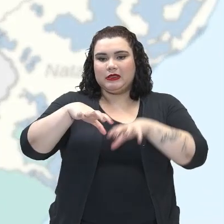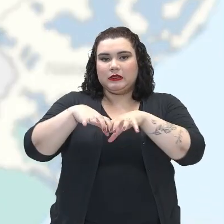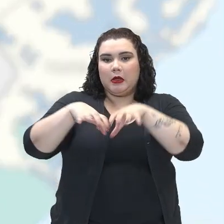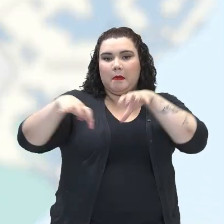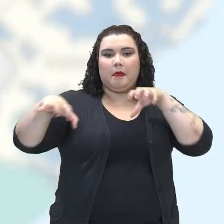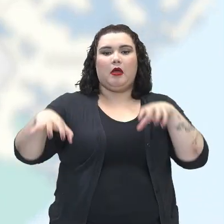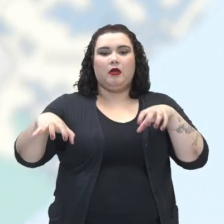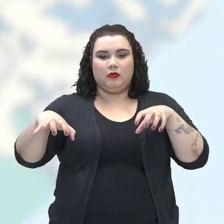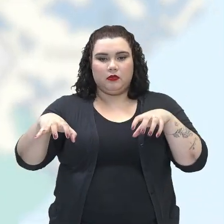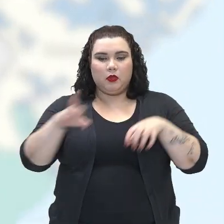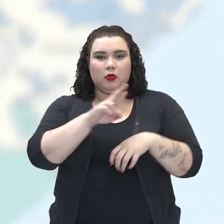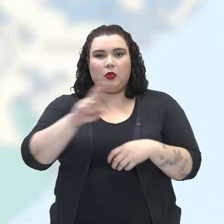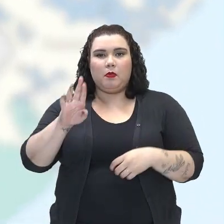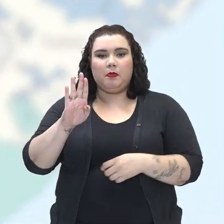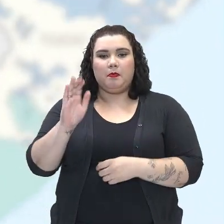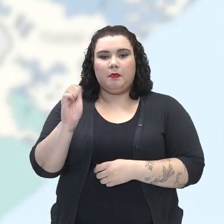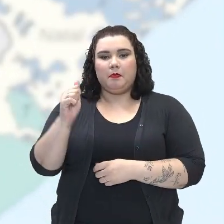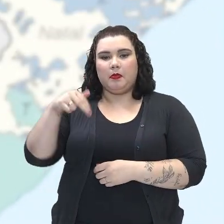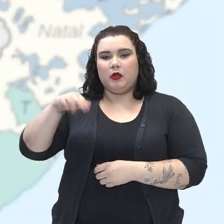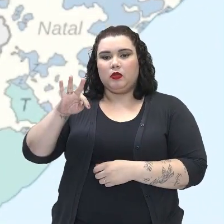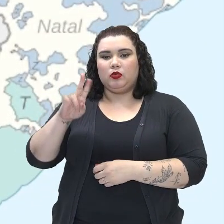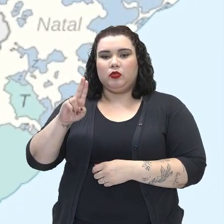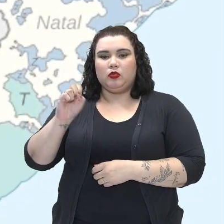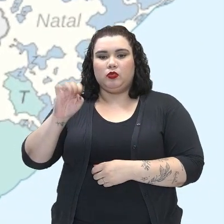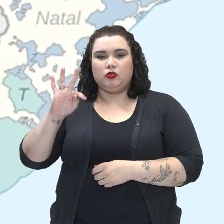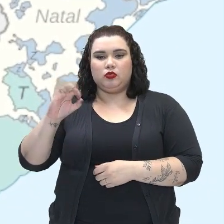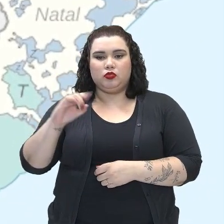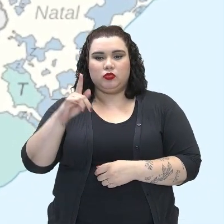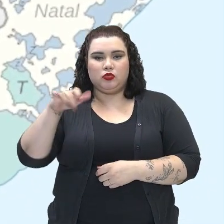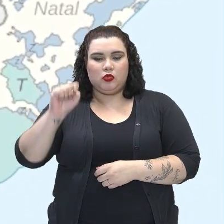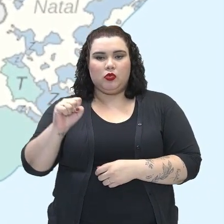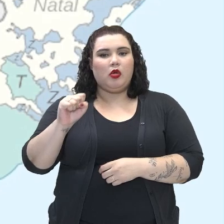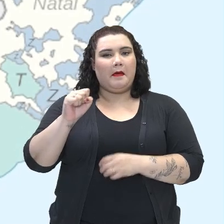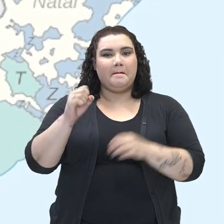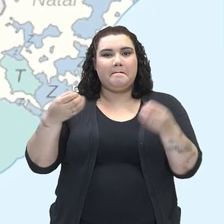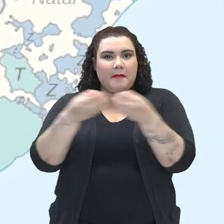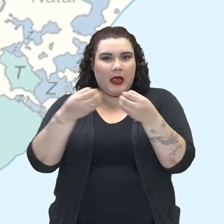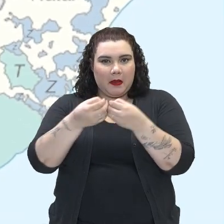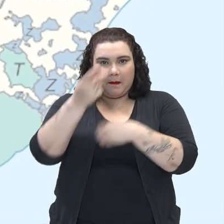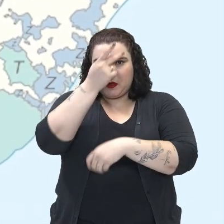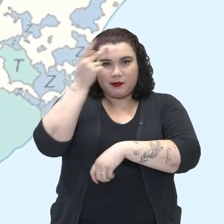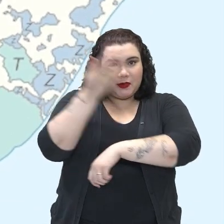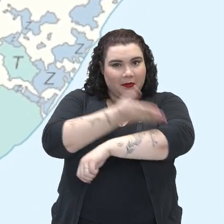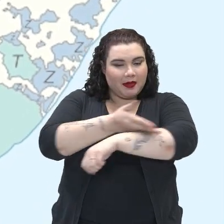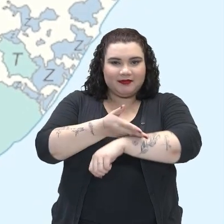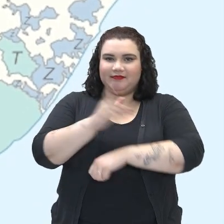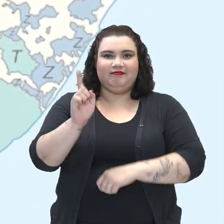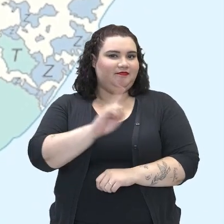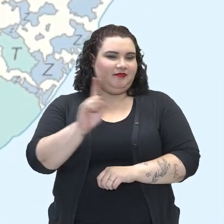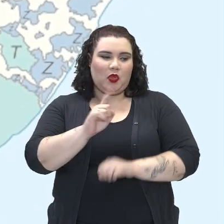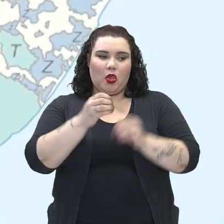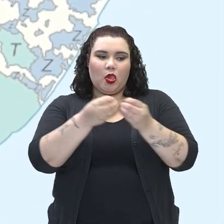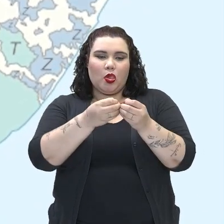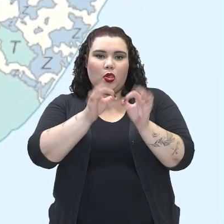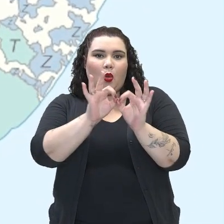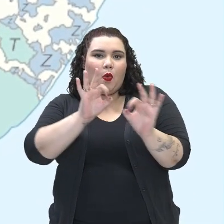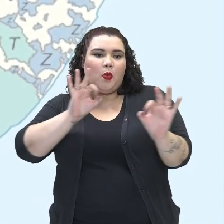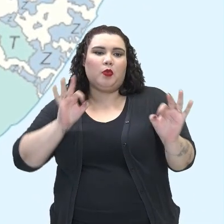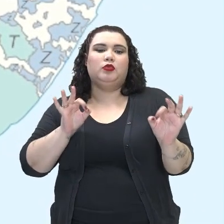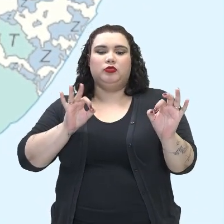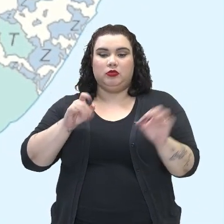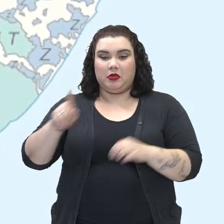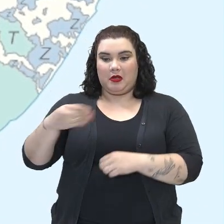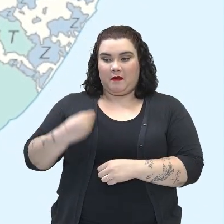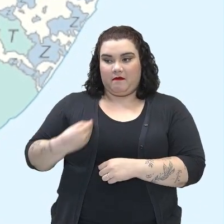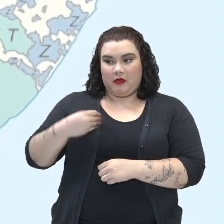separadas, os bantustões. Tudo isso longe das pessoas brancas. Era isso e acabou. Quem vivia na África do Sul tinha